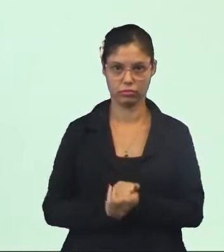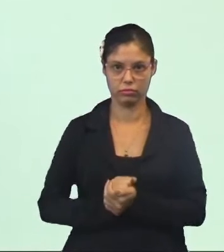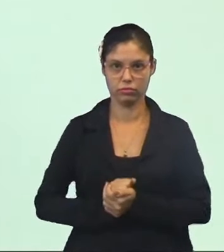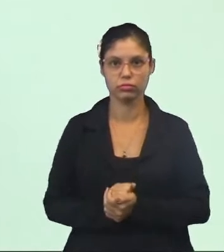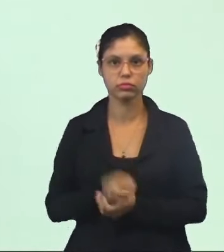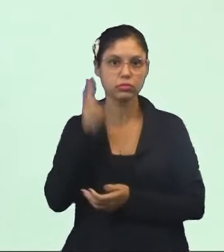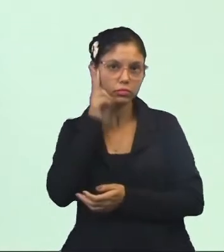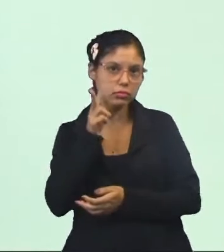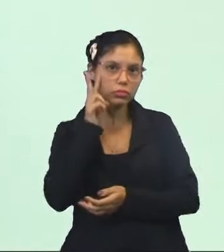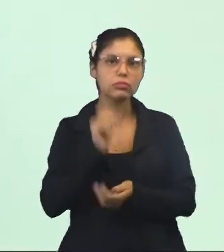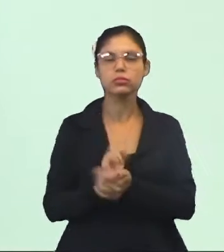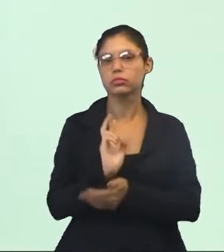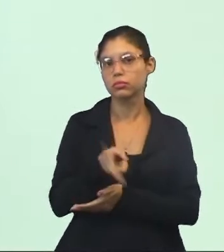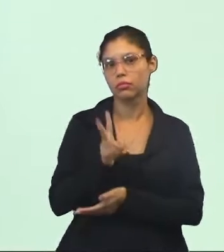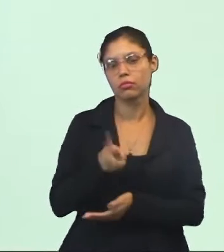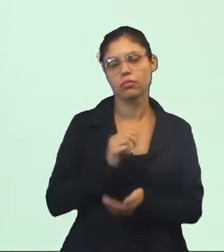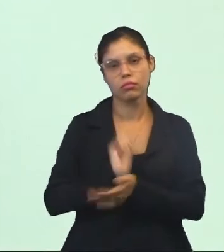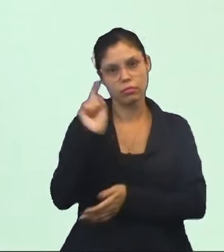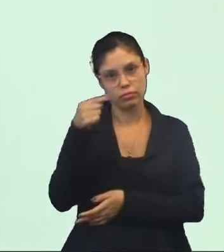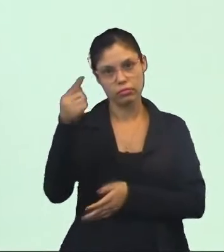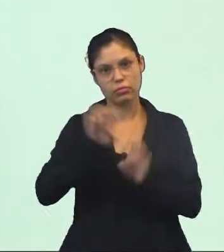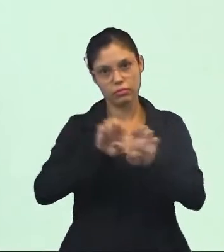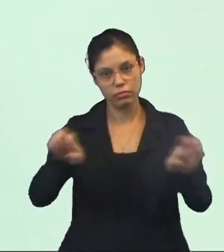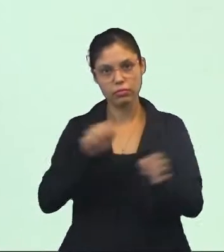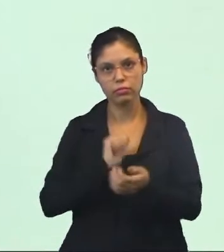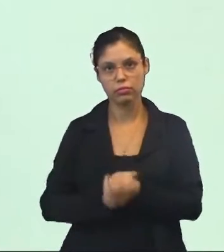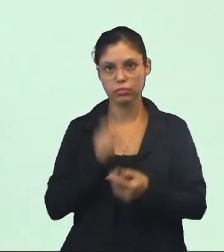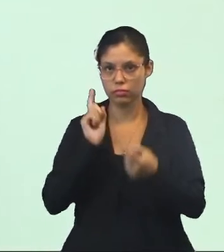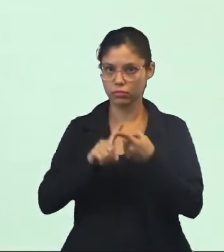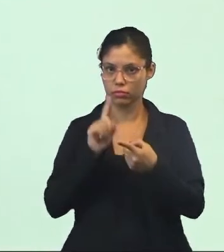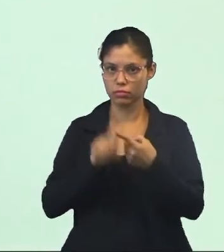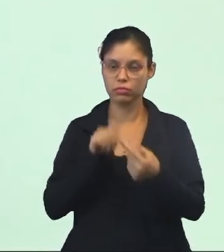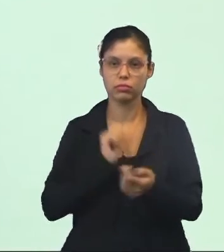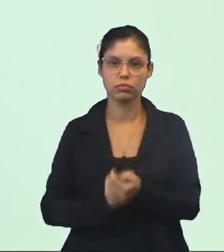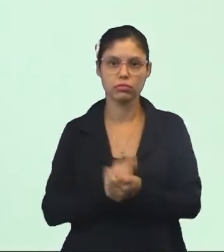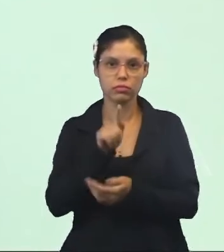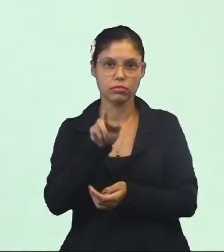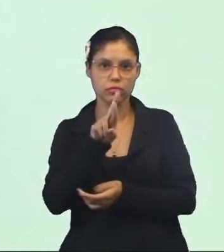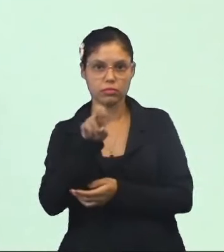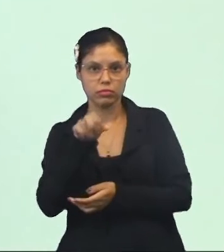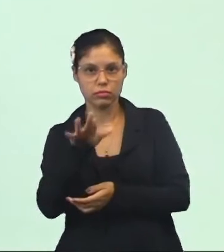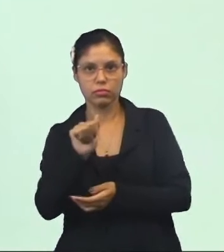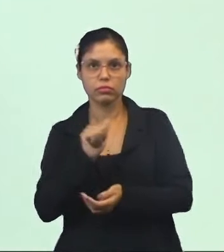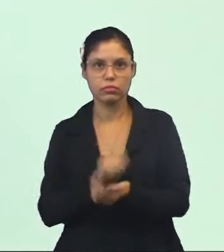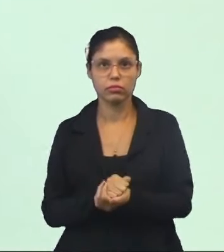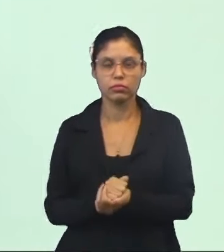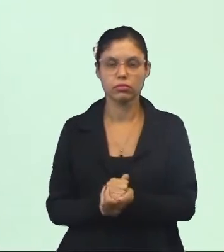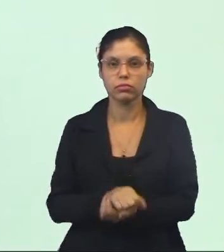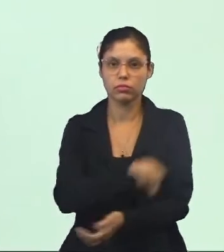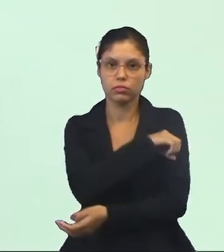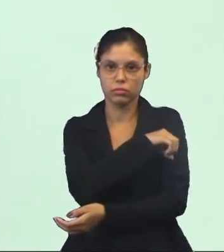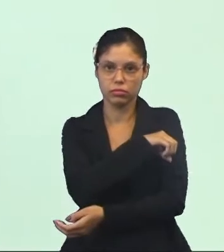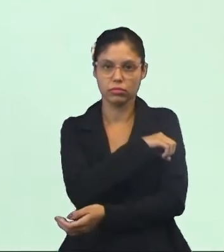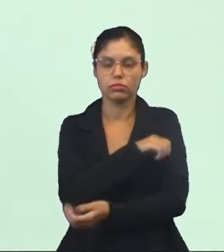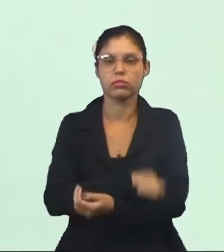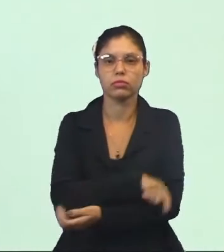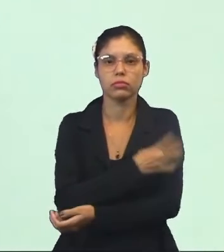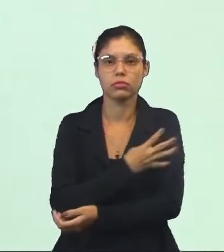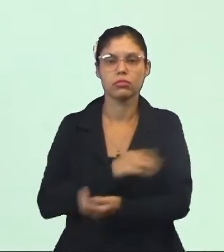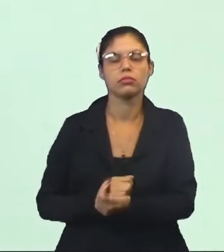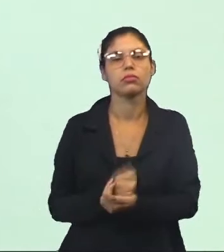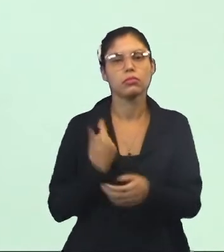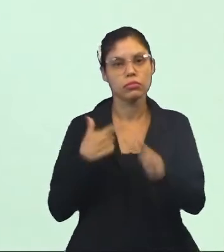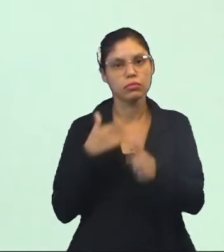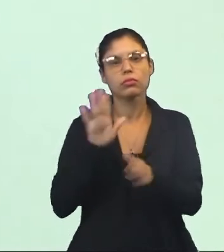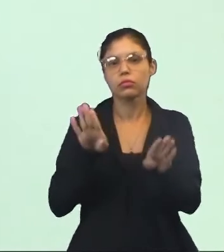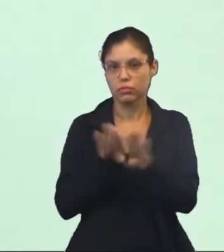seja, lembrando sempre aquela equação do primeiro grau, trabalhada lá no 9º ano. Tá? A gente